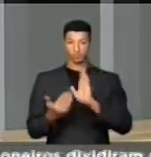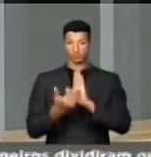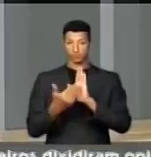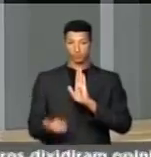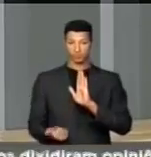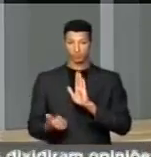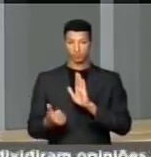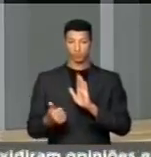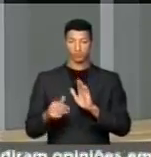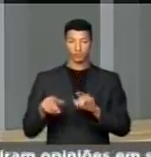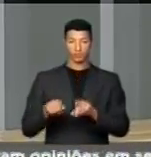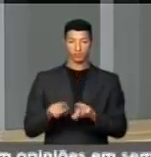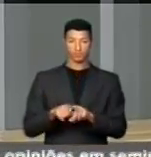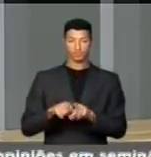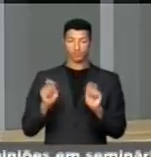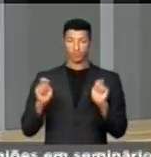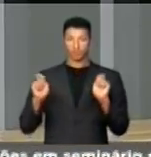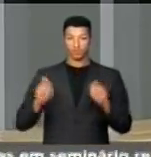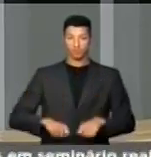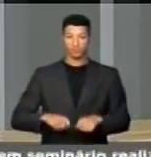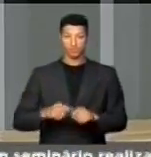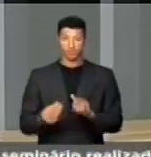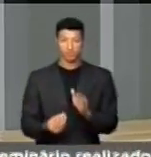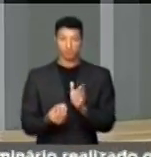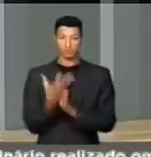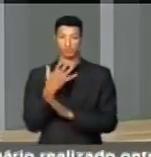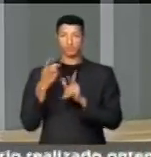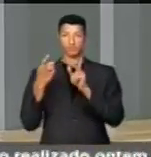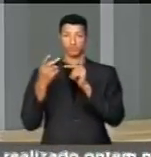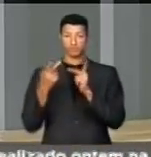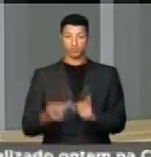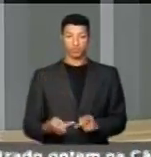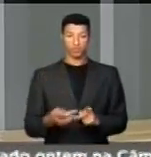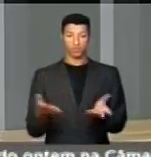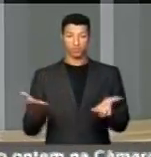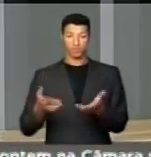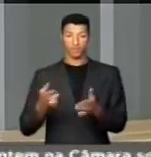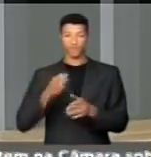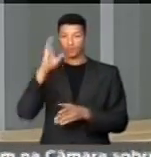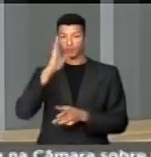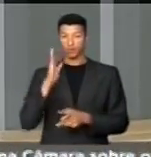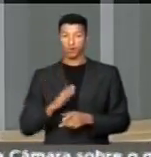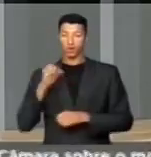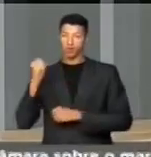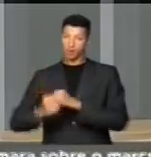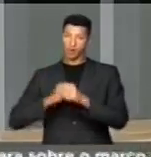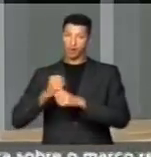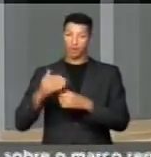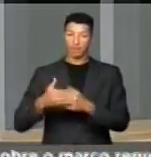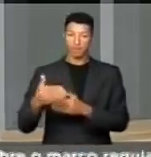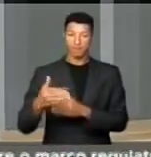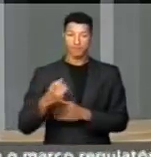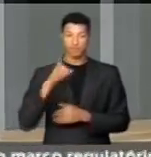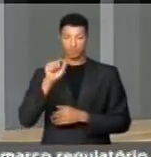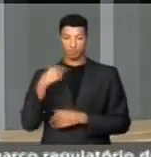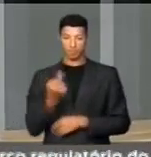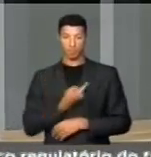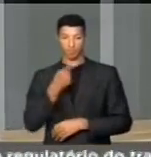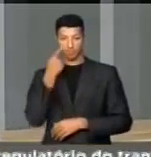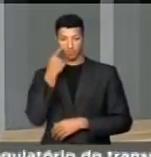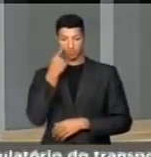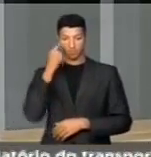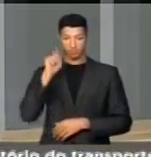retira praticamente a possibilidade de implantação de projetos dessa natureza no Brasil nos próximos anos, o que nós estamos